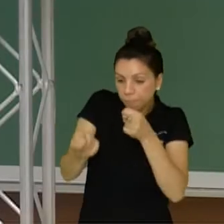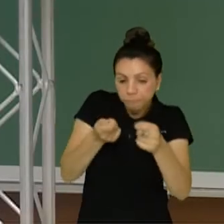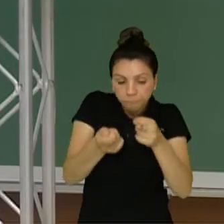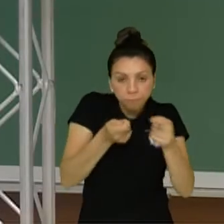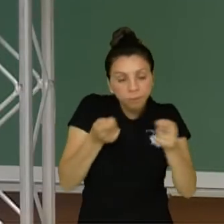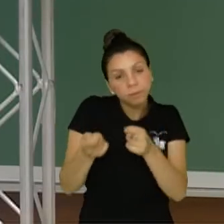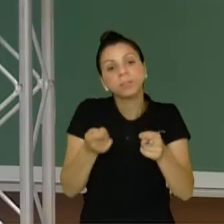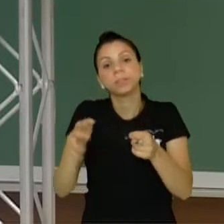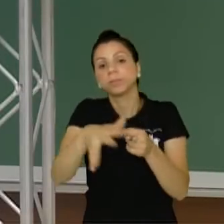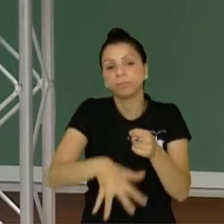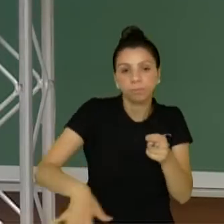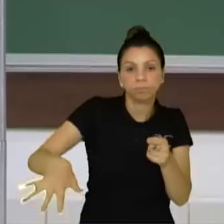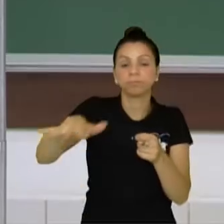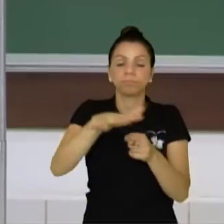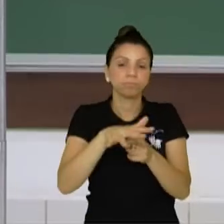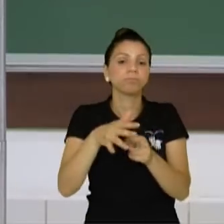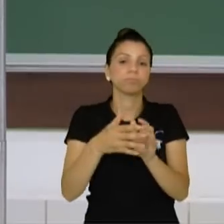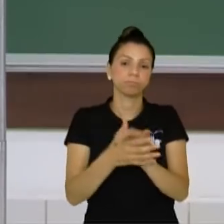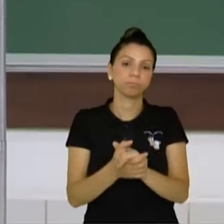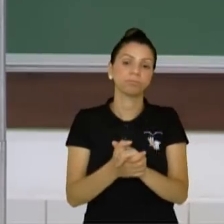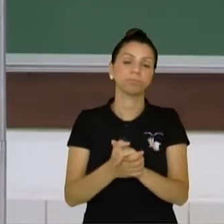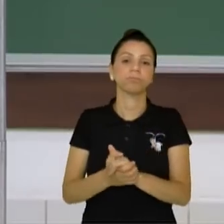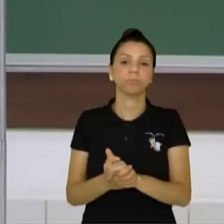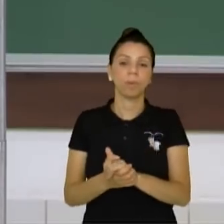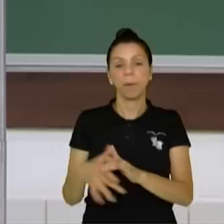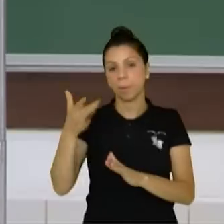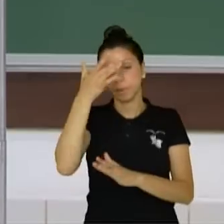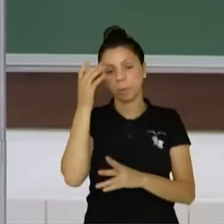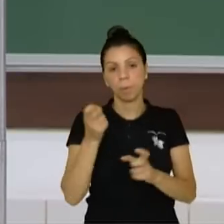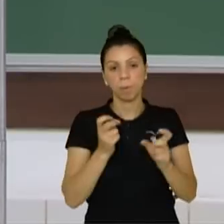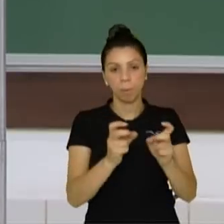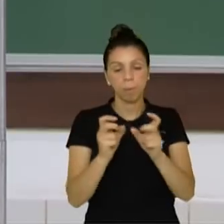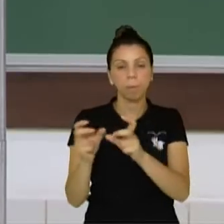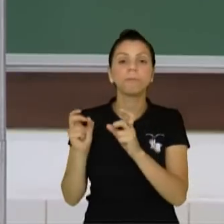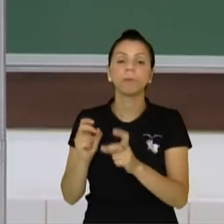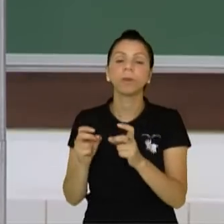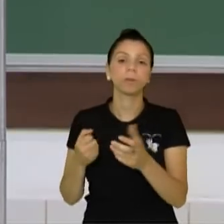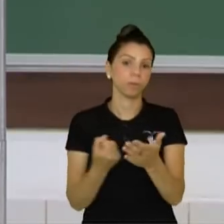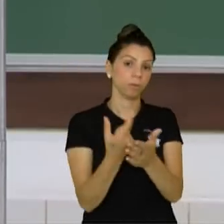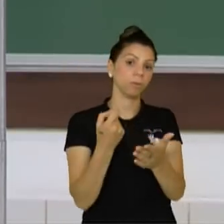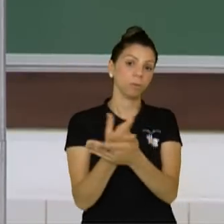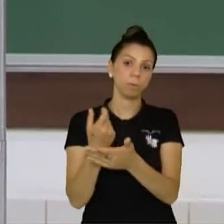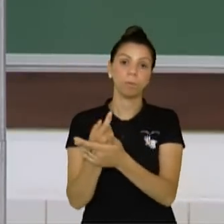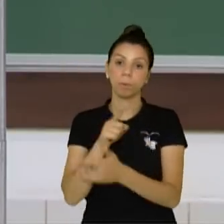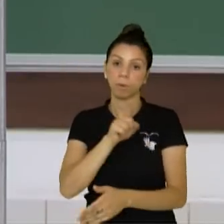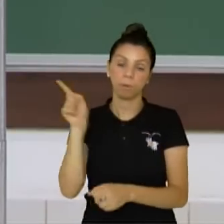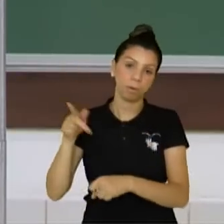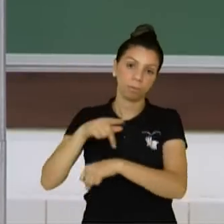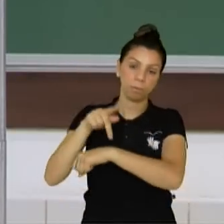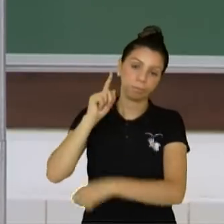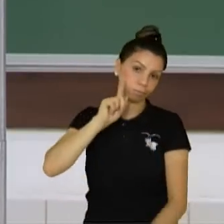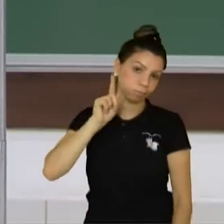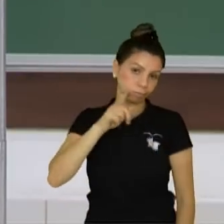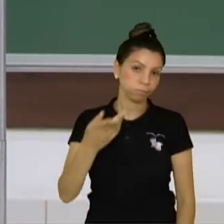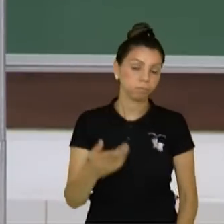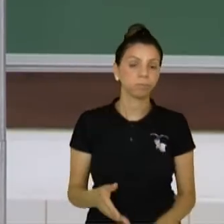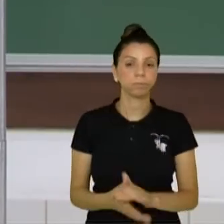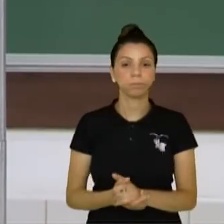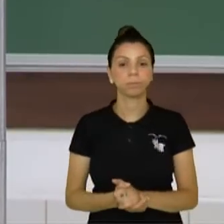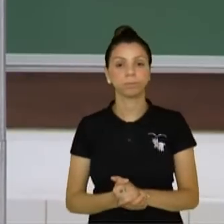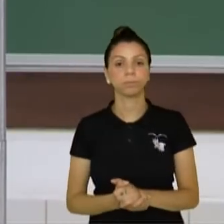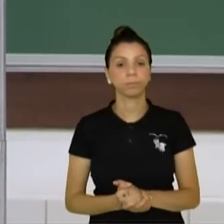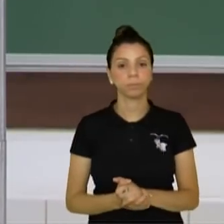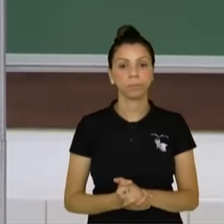parte desse mercado já dito, né, desses consumidores naquele país. E, veja, além de trabalhar